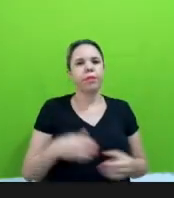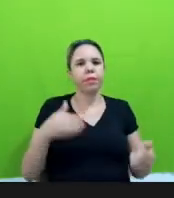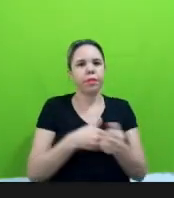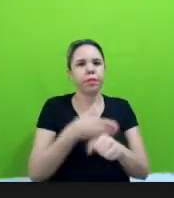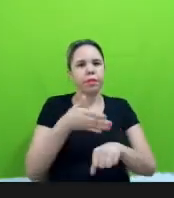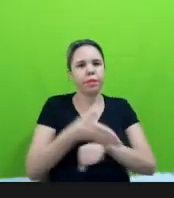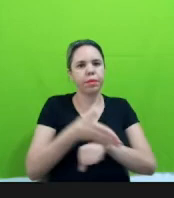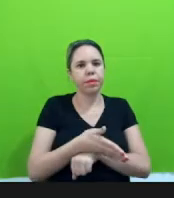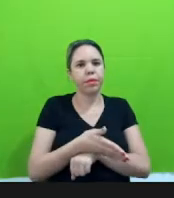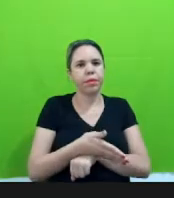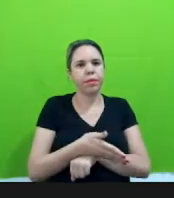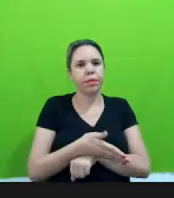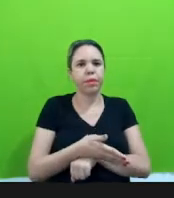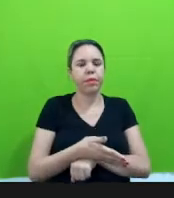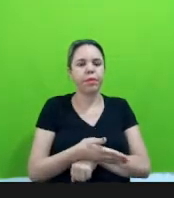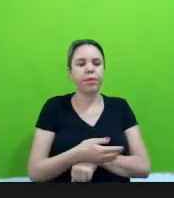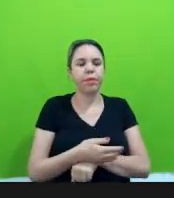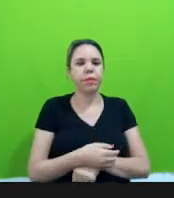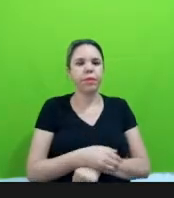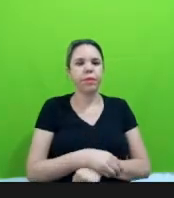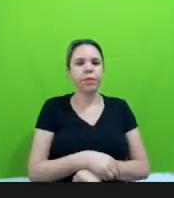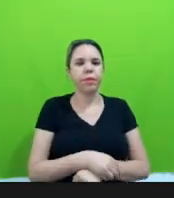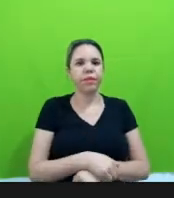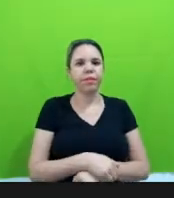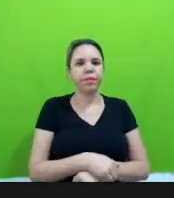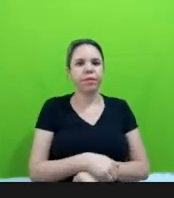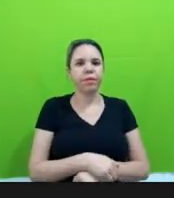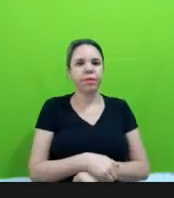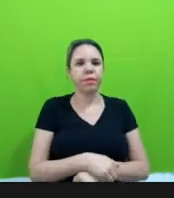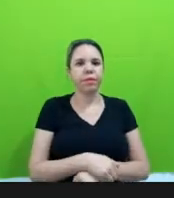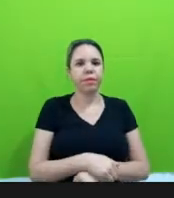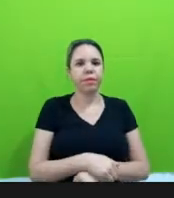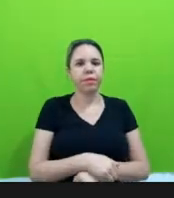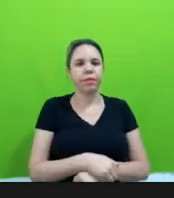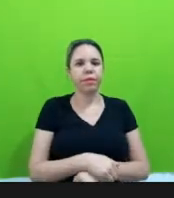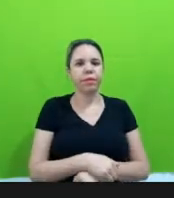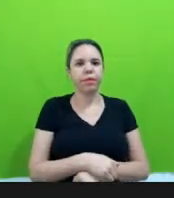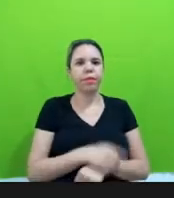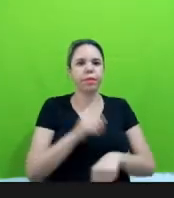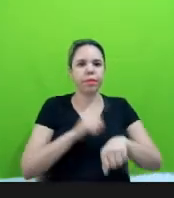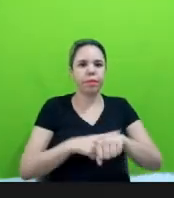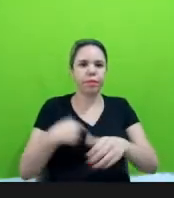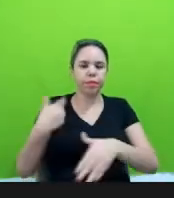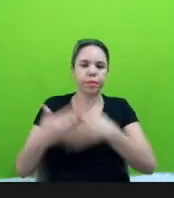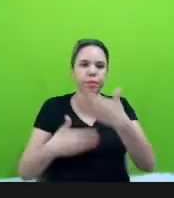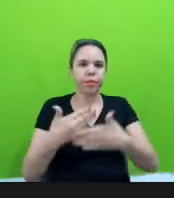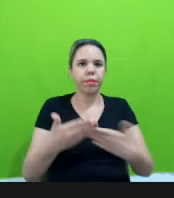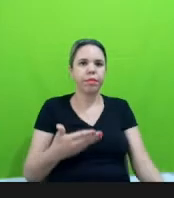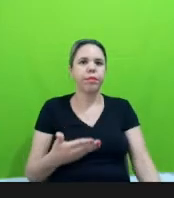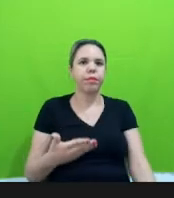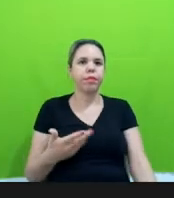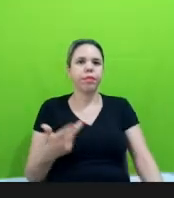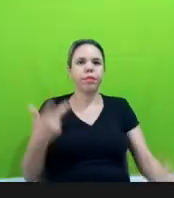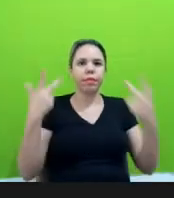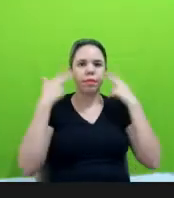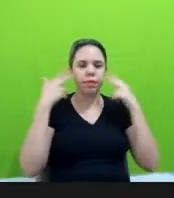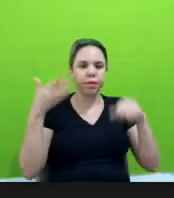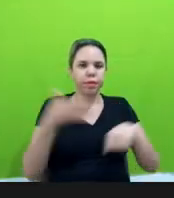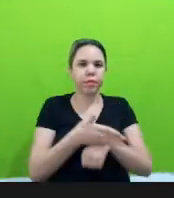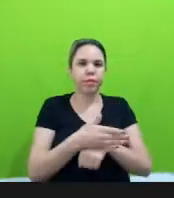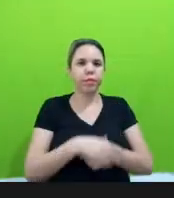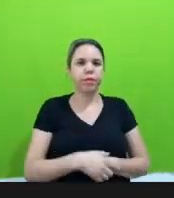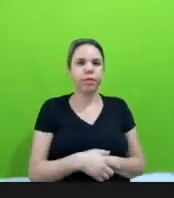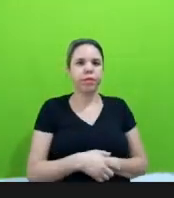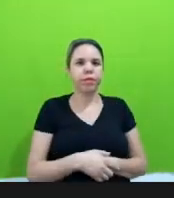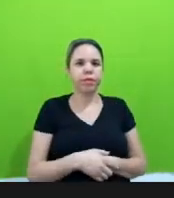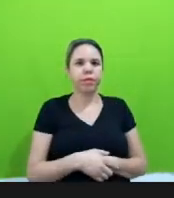seria deferida, né? A informação, ela, a partir do término do prazo, ela se torna automaticamente acessível. o cidadão